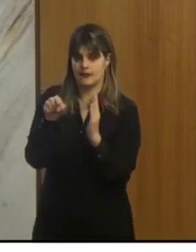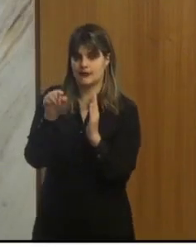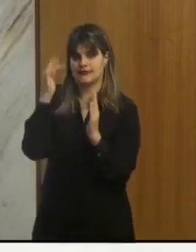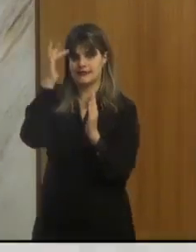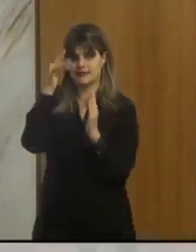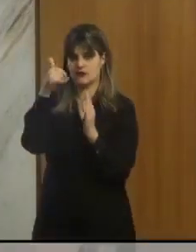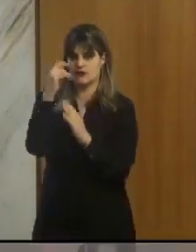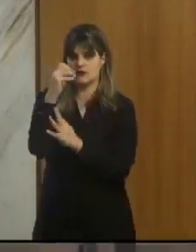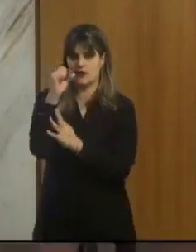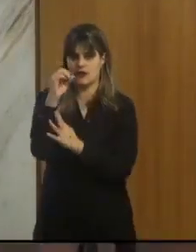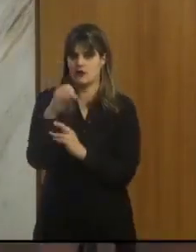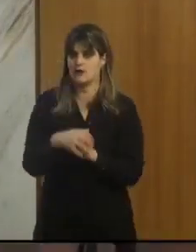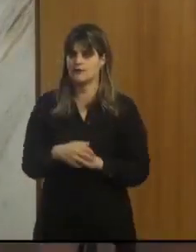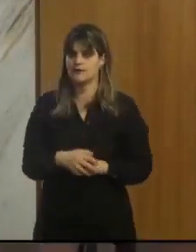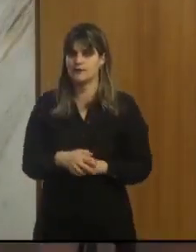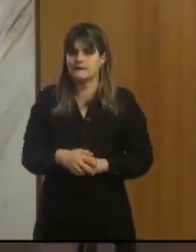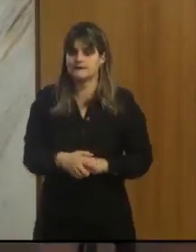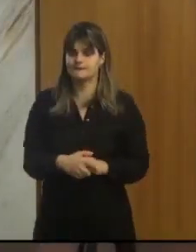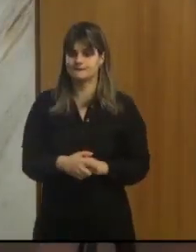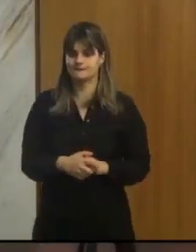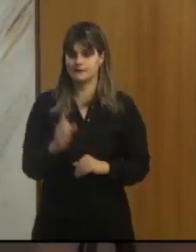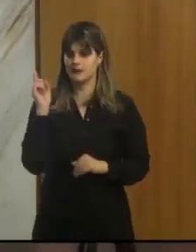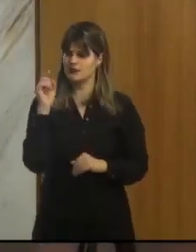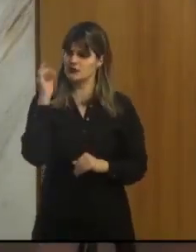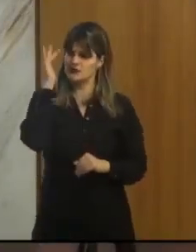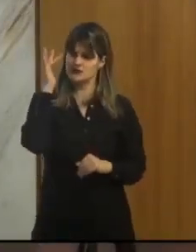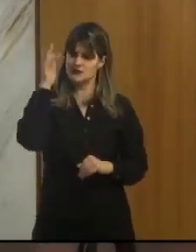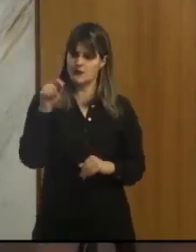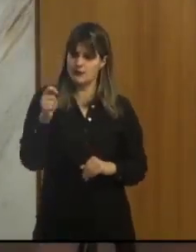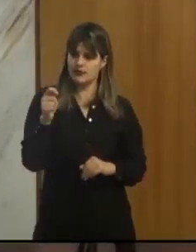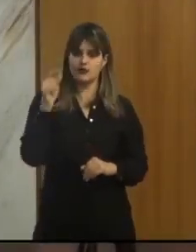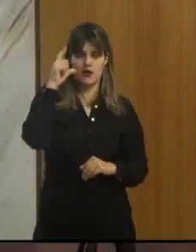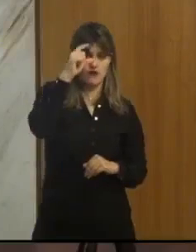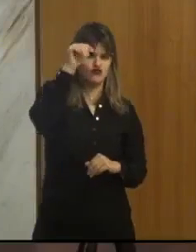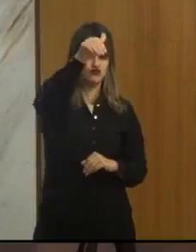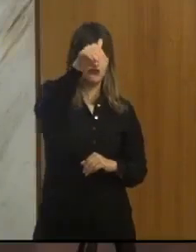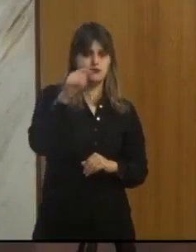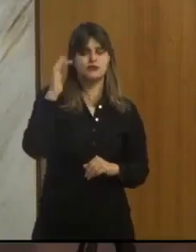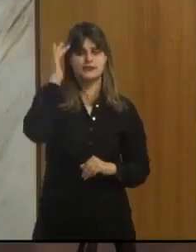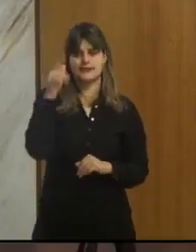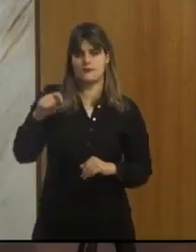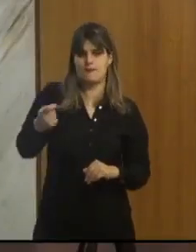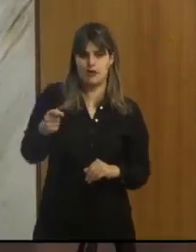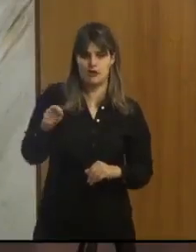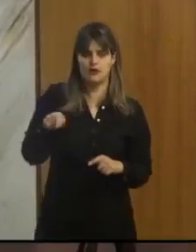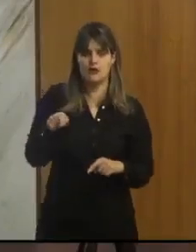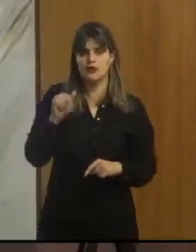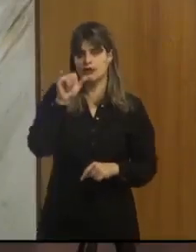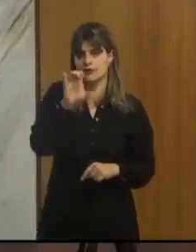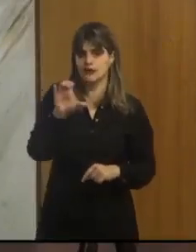o São Tiago da Igreja Matriz. Este é o São Pedro? Ah, lá ao fundo o São Pedro. Sim, lá ao fundo o São Pedro, que é uma